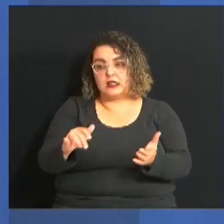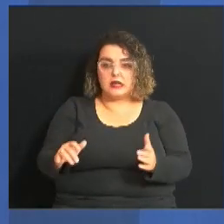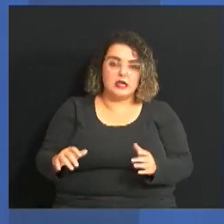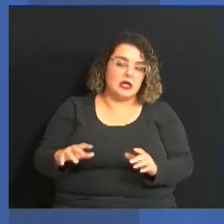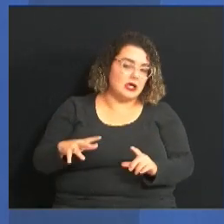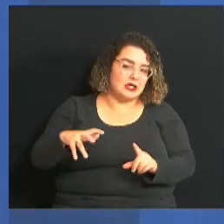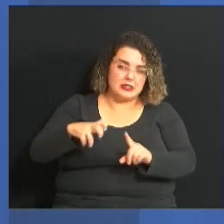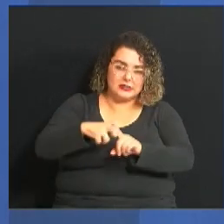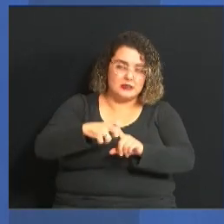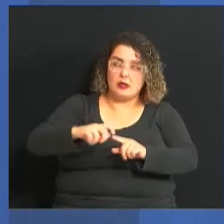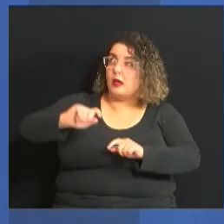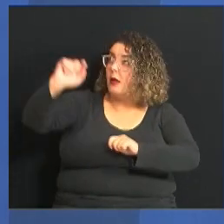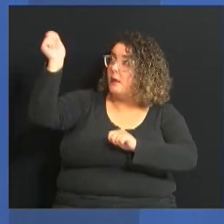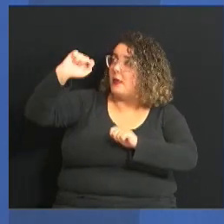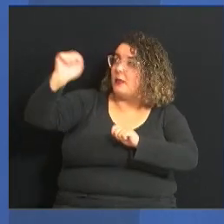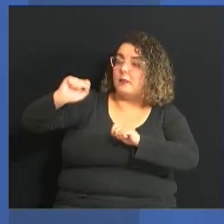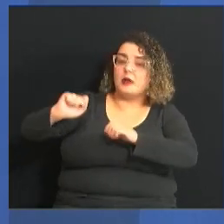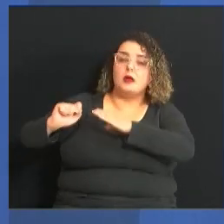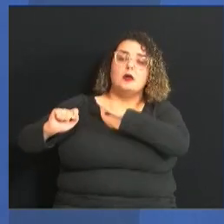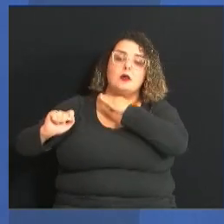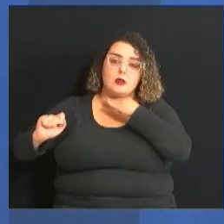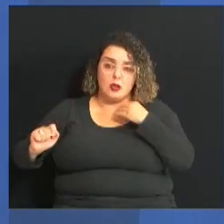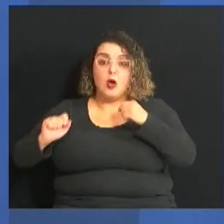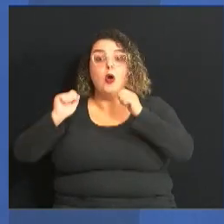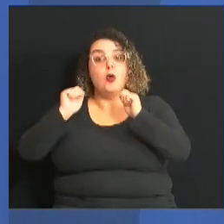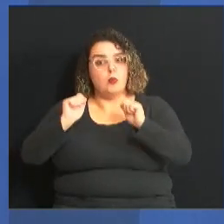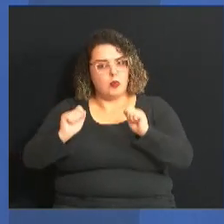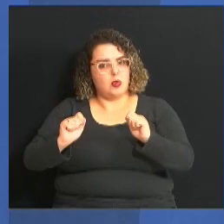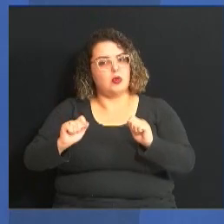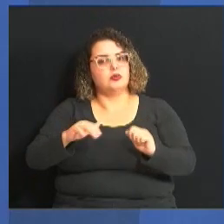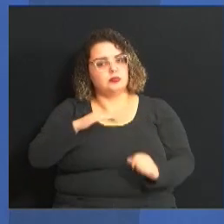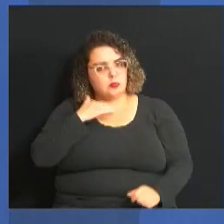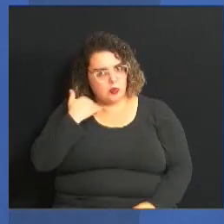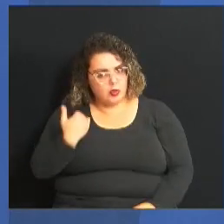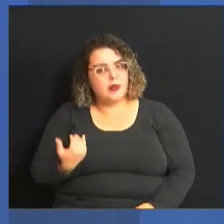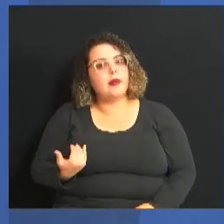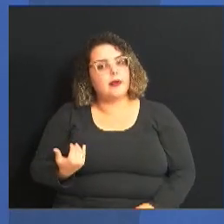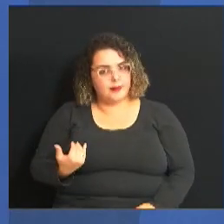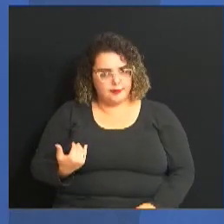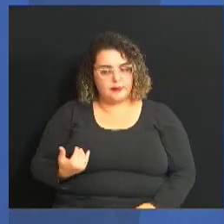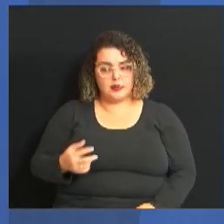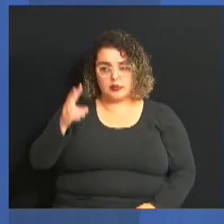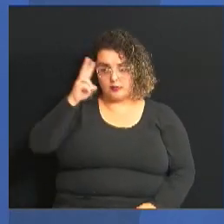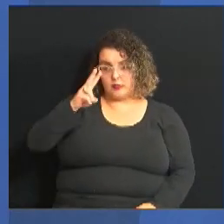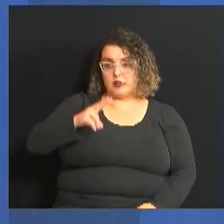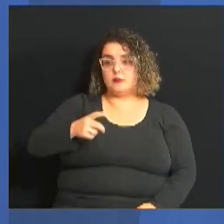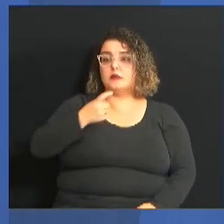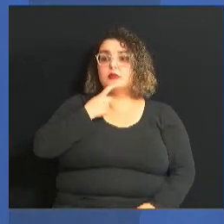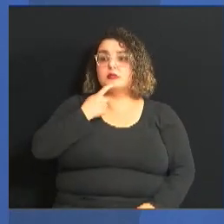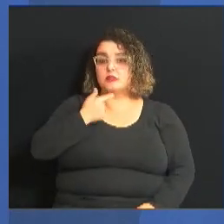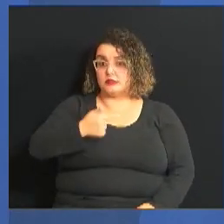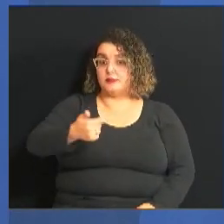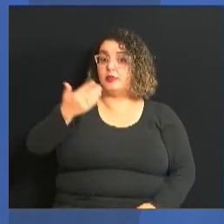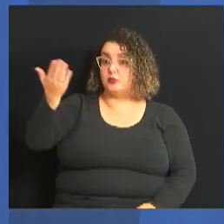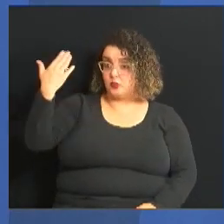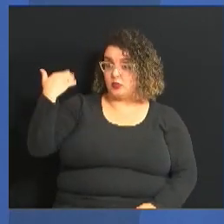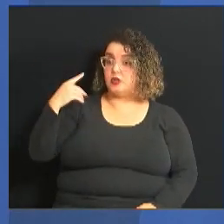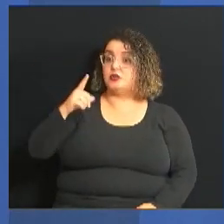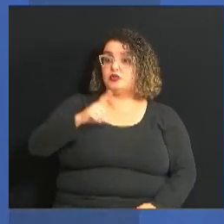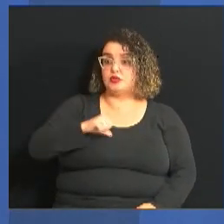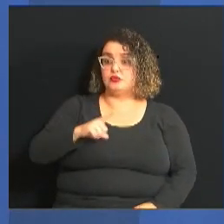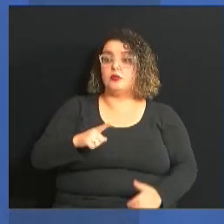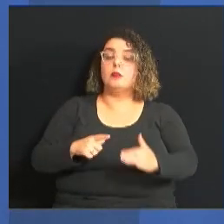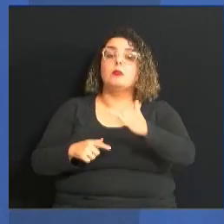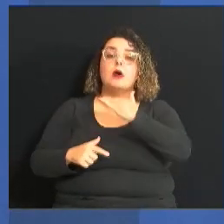de Pipas que até mesmo levam a óbito das suas vítimas a gente lembra que Campinas na semana passada nós tivemos o